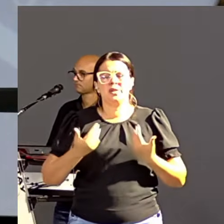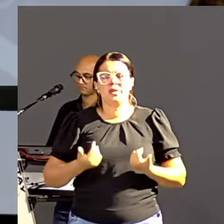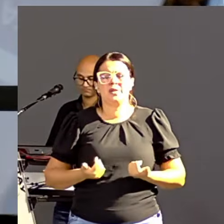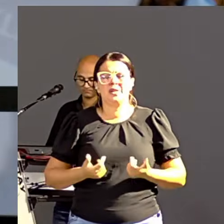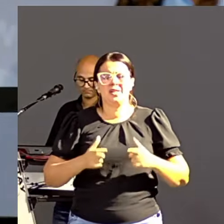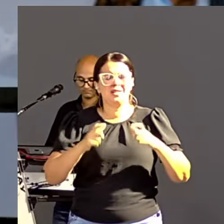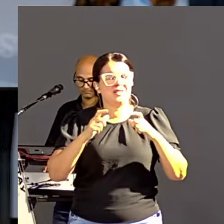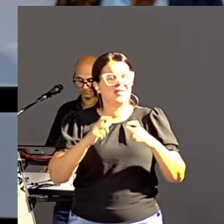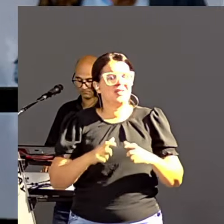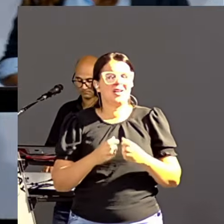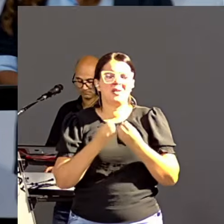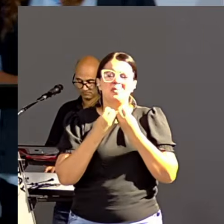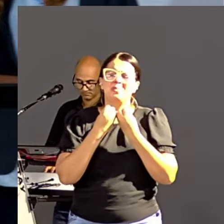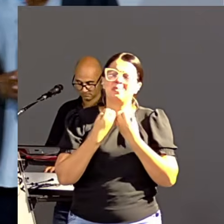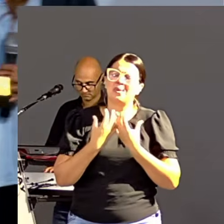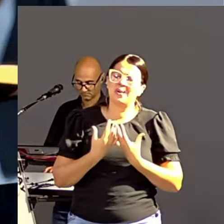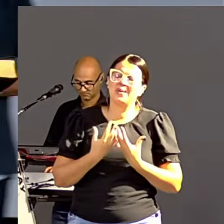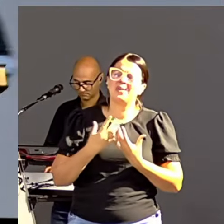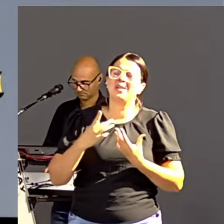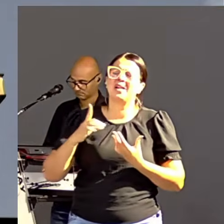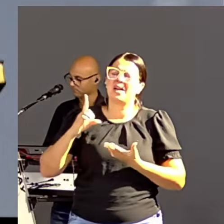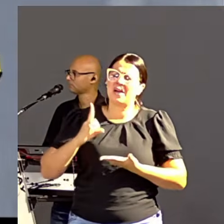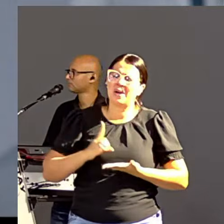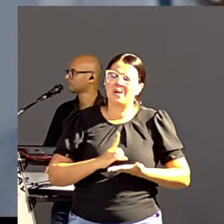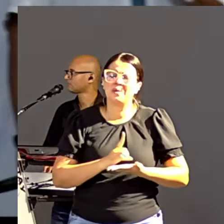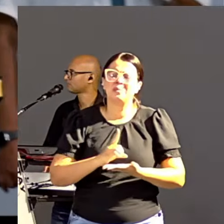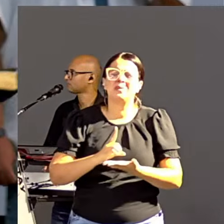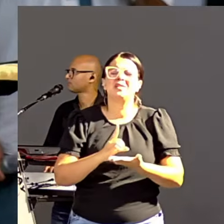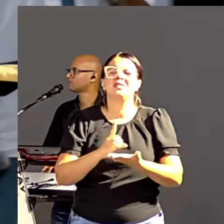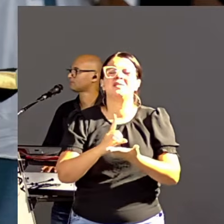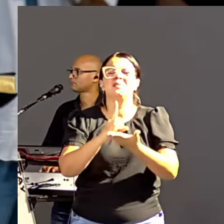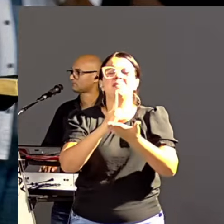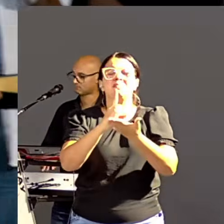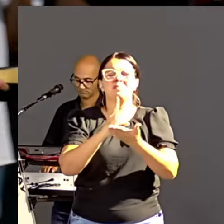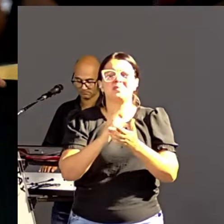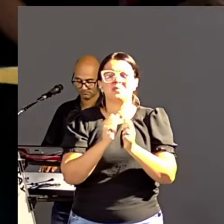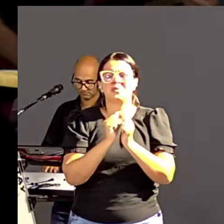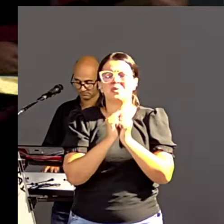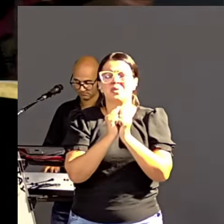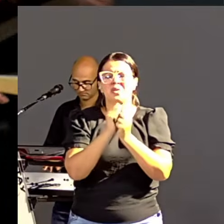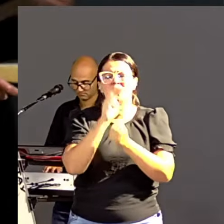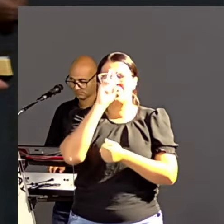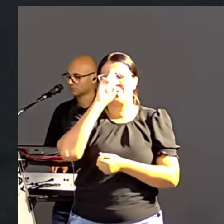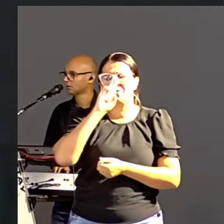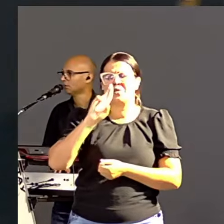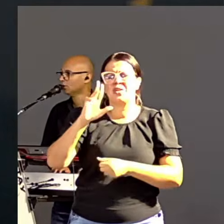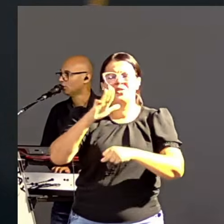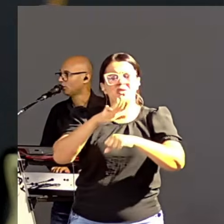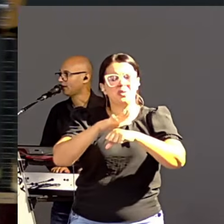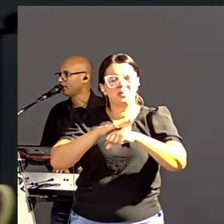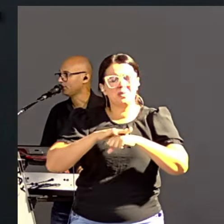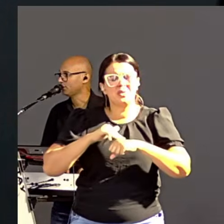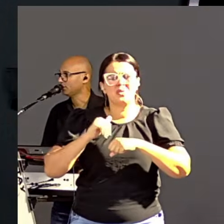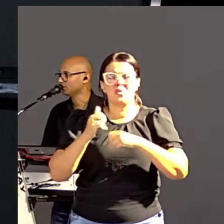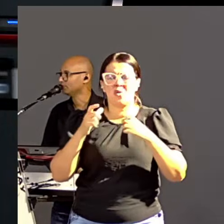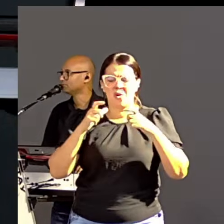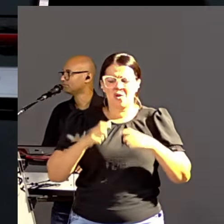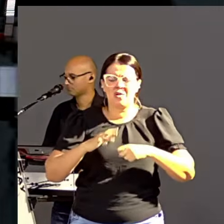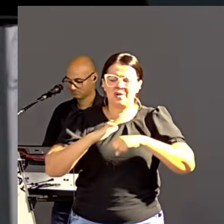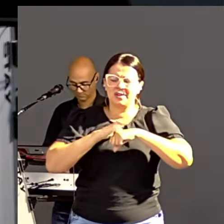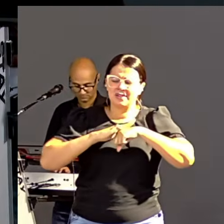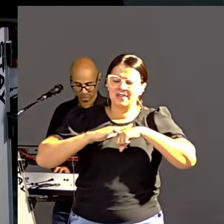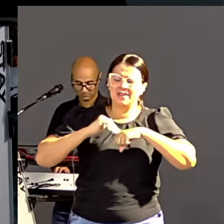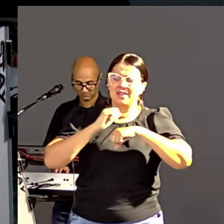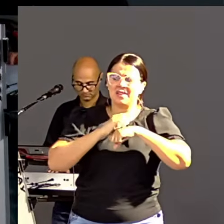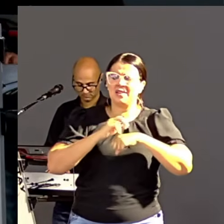esse lugar suave que é a presença de Deus. O Senhor está te chamando para esse lugar de acolhimento.